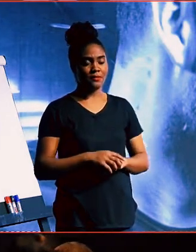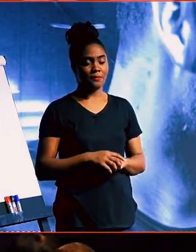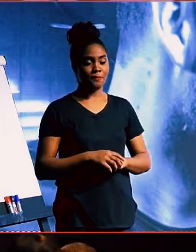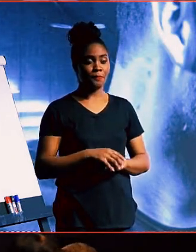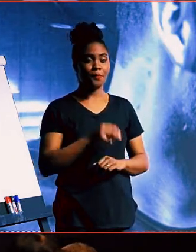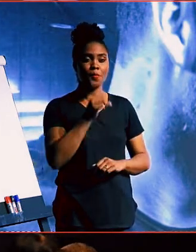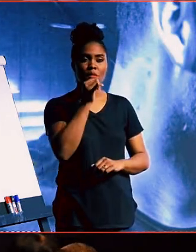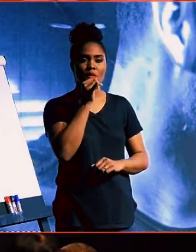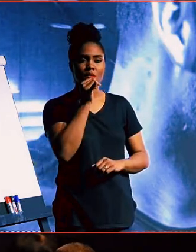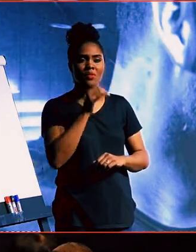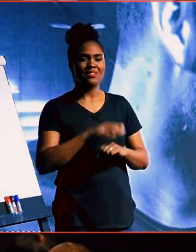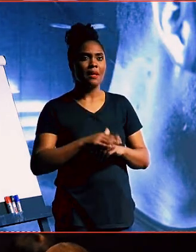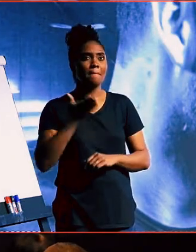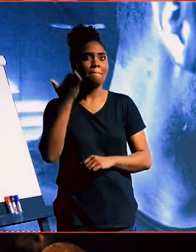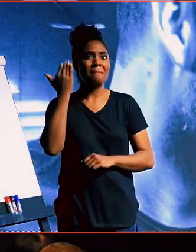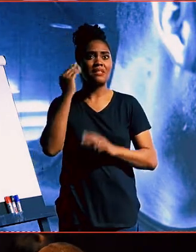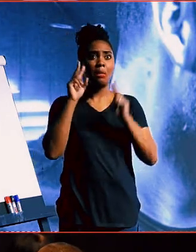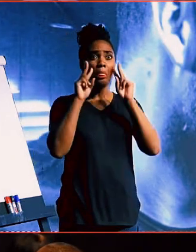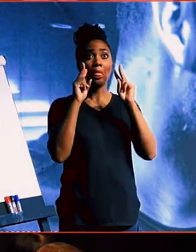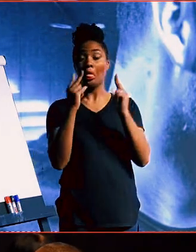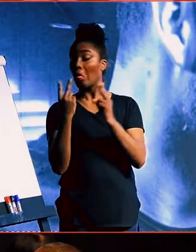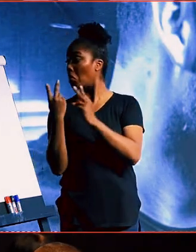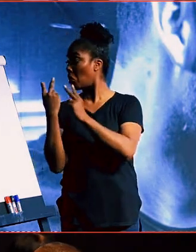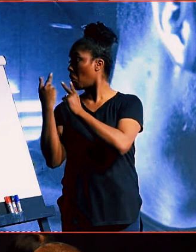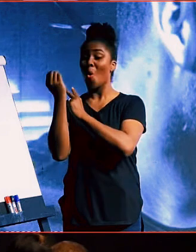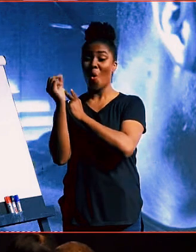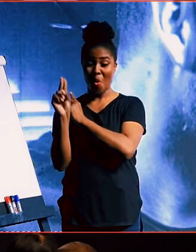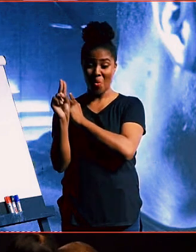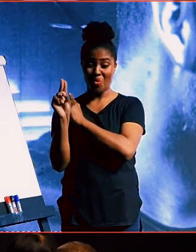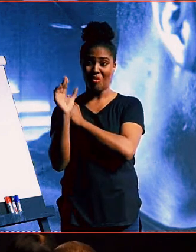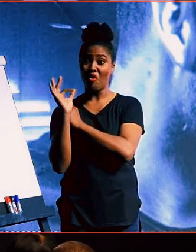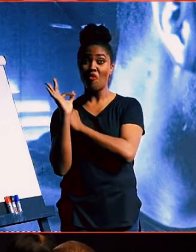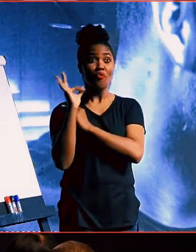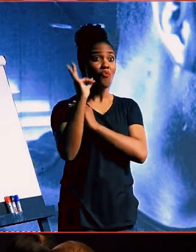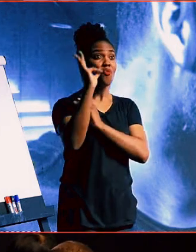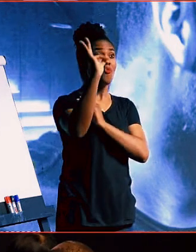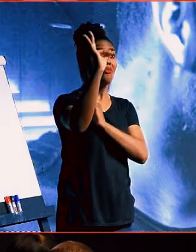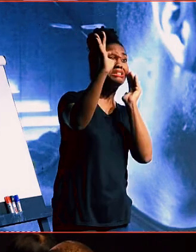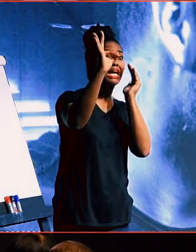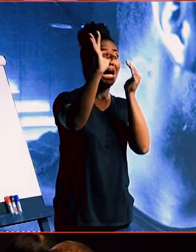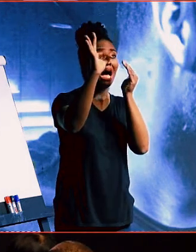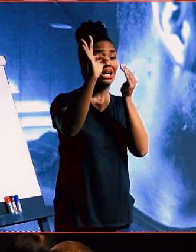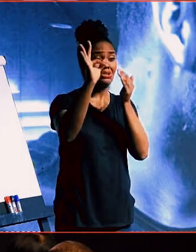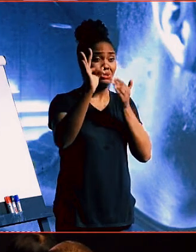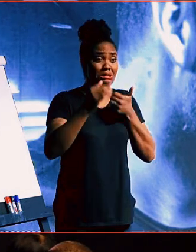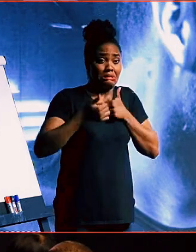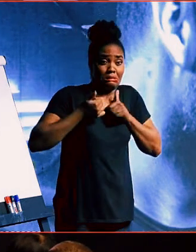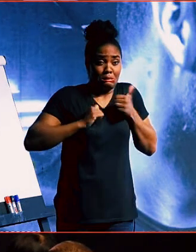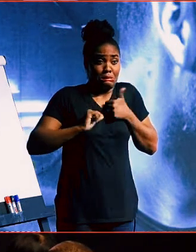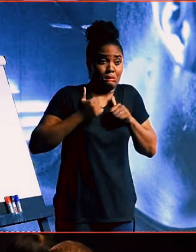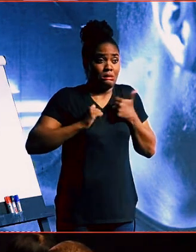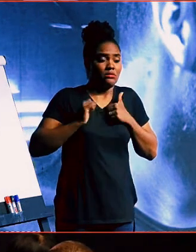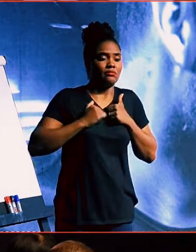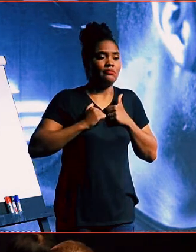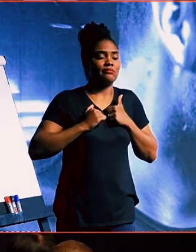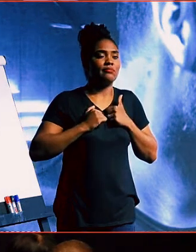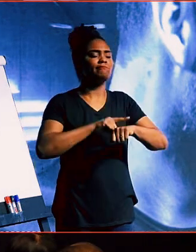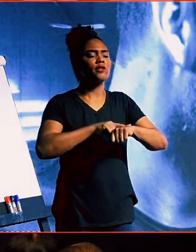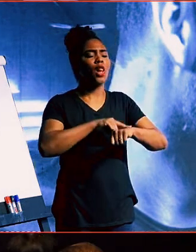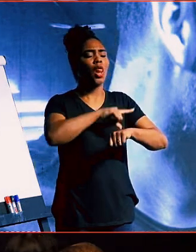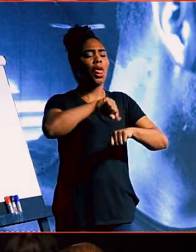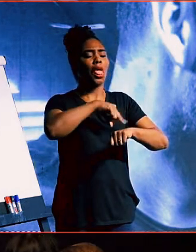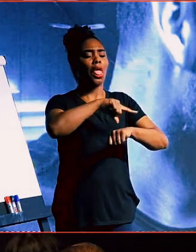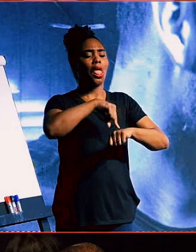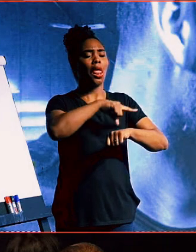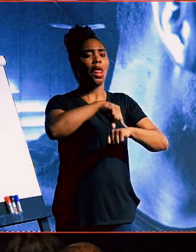guardado no passado ou você vai ficar ansioso lá no futuro tem que confrontar o tempo quem tá anotando anota assim ó preciso confrontar o tempo